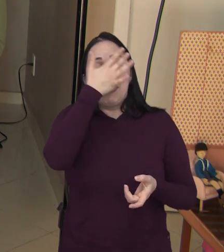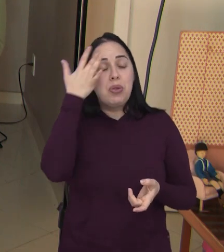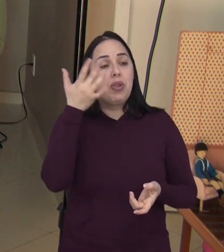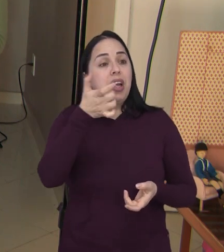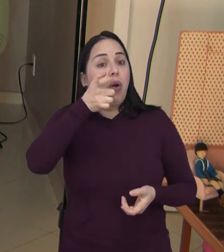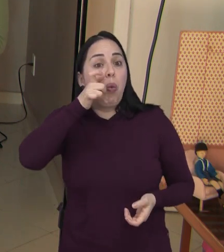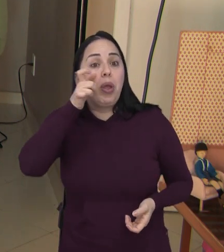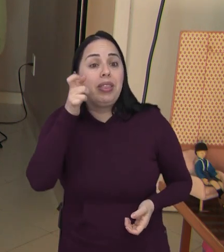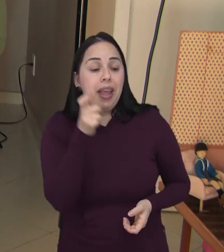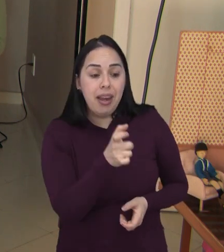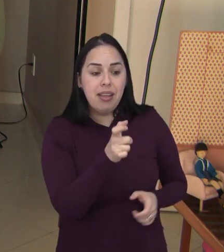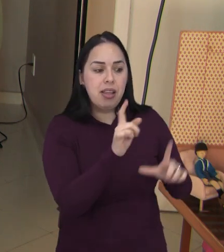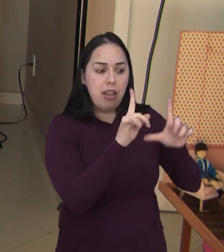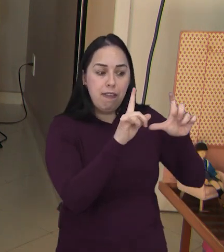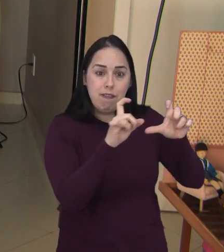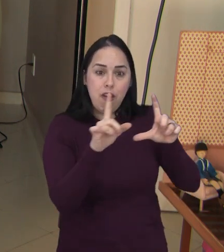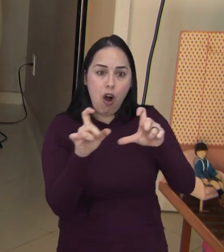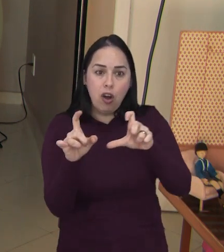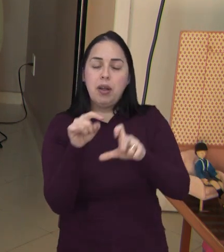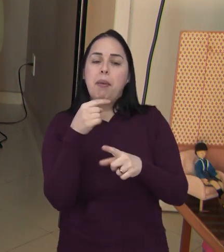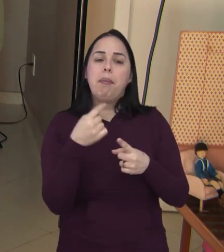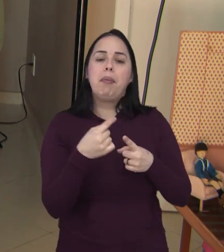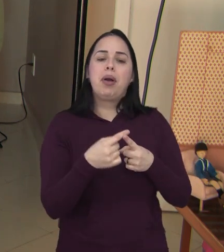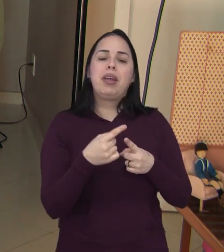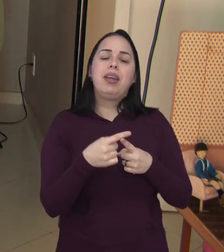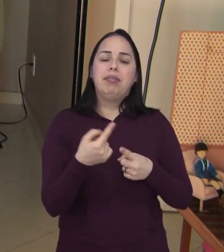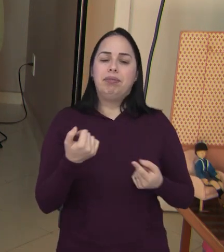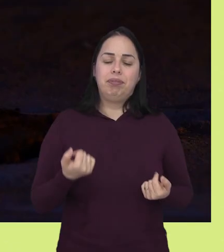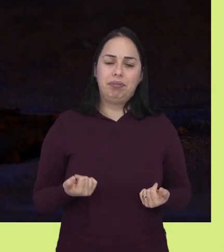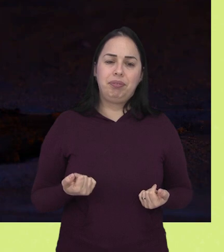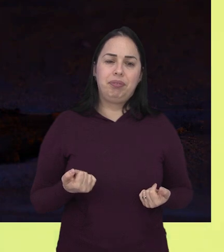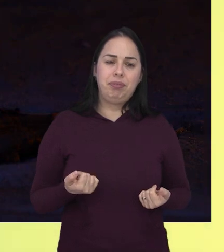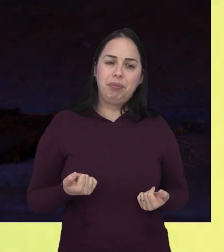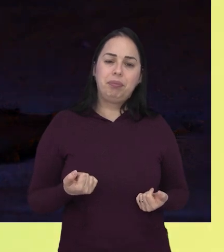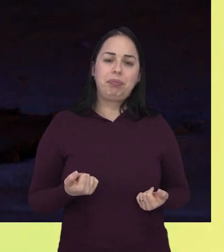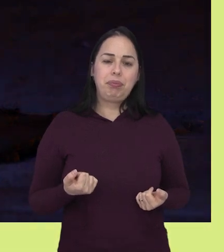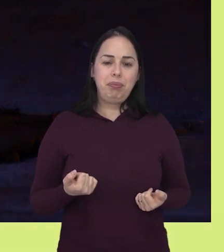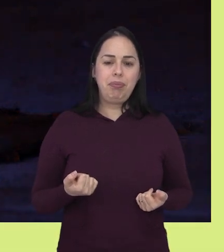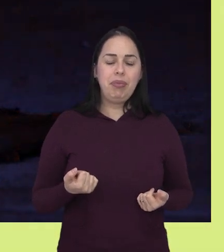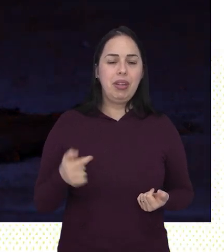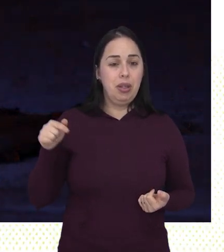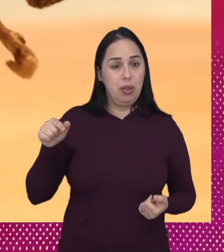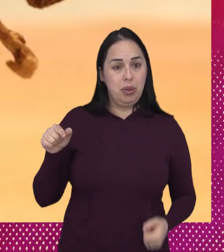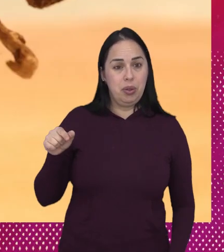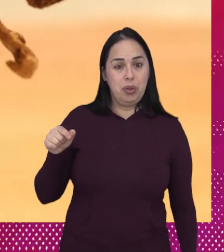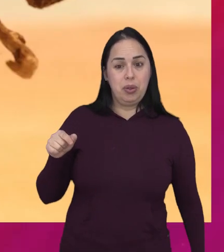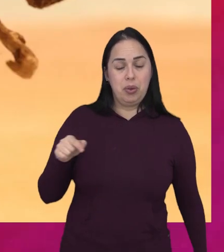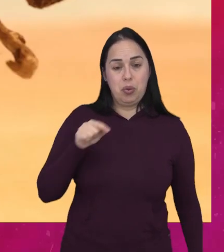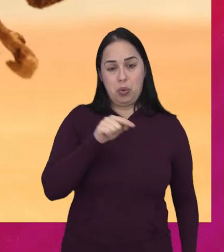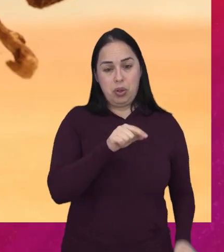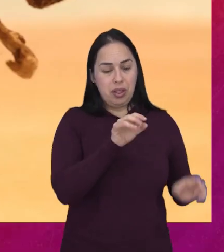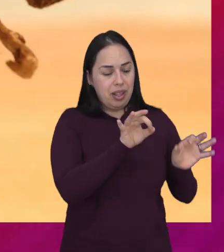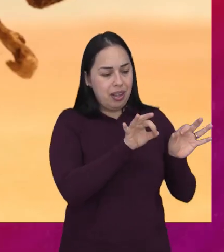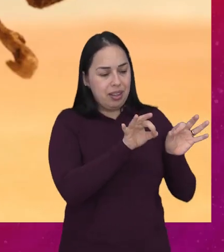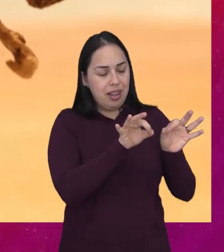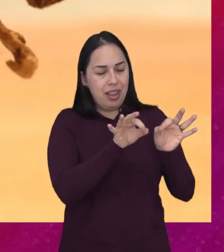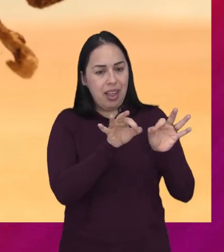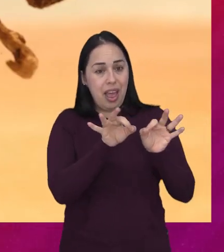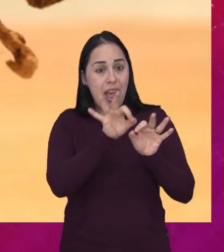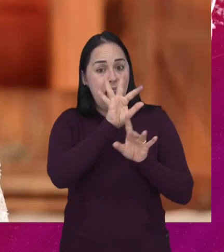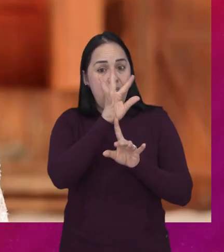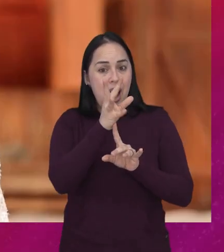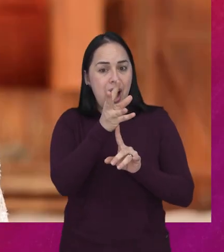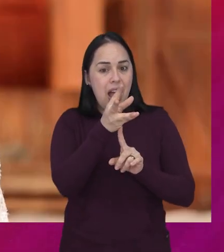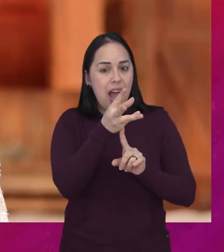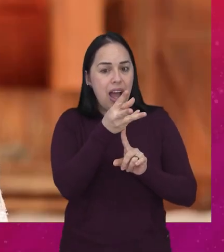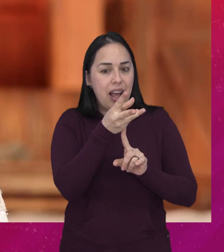Voltou as pessoas a se interessarem pelo stop motion. A impressão que eu tenho é que como o stop motion é